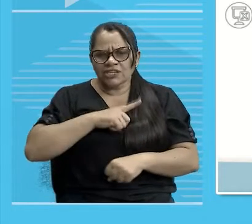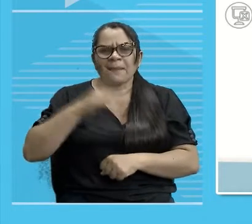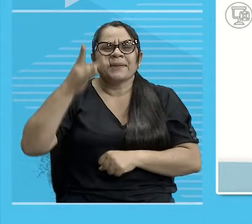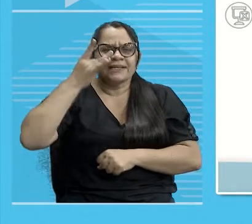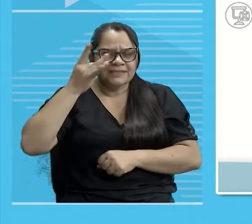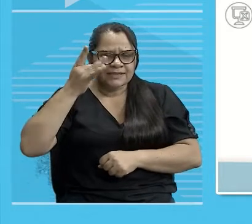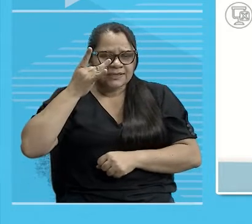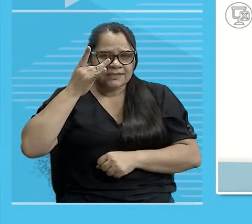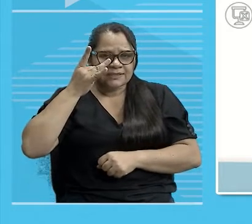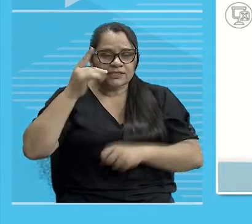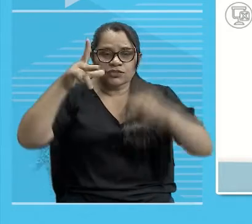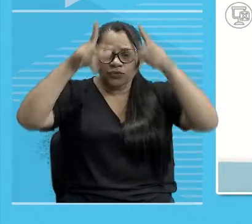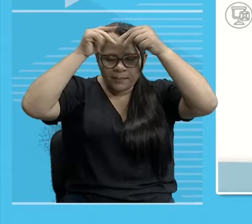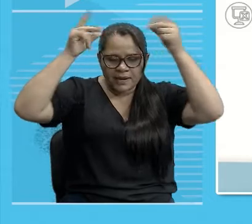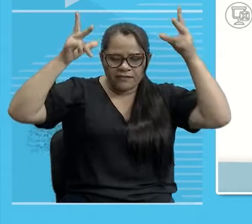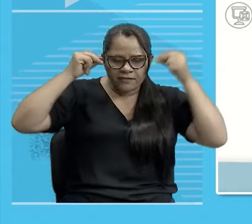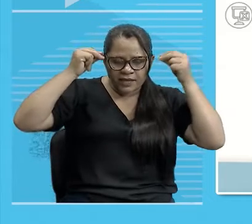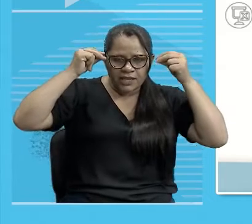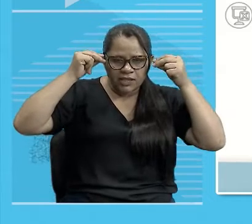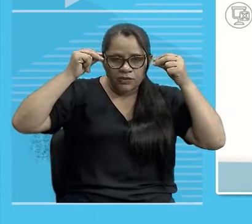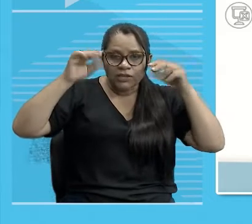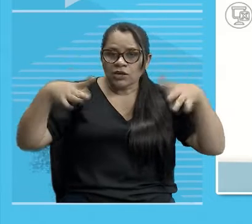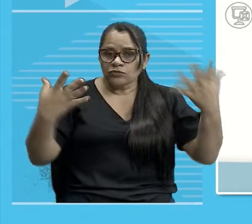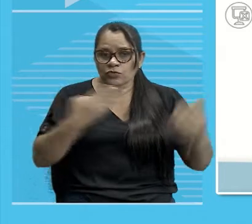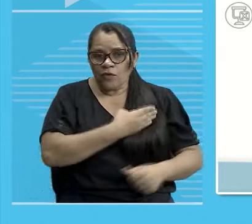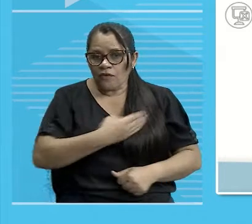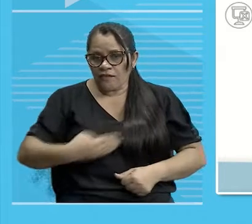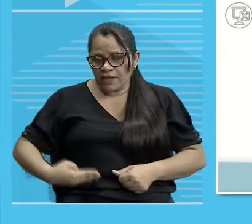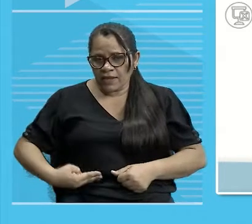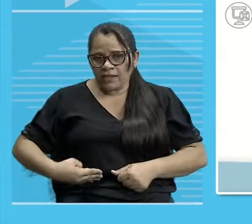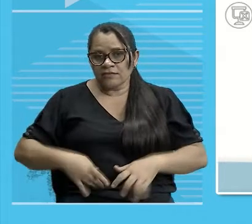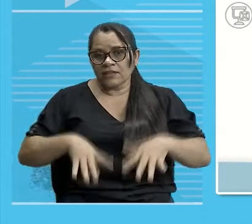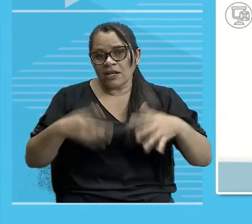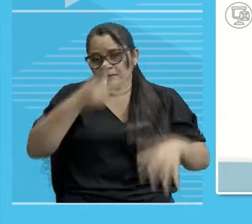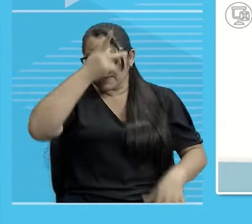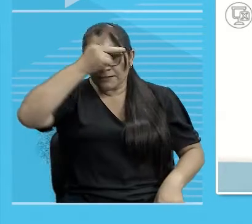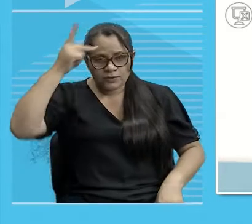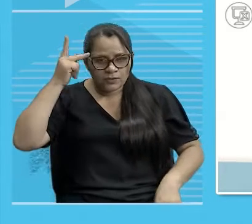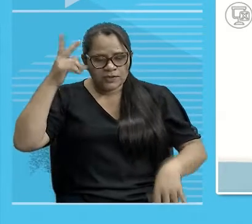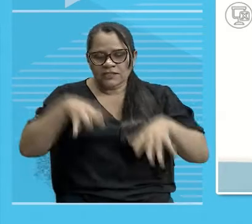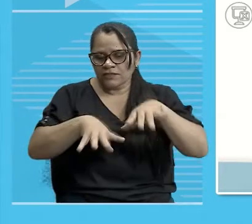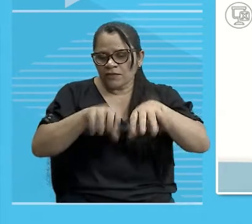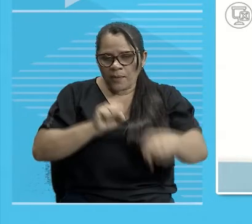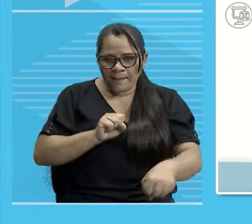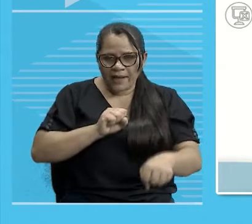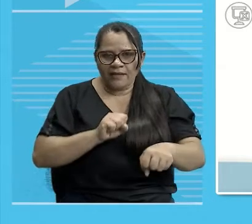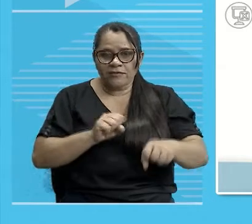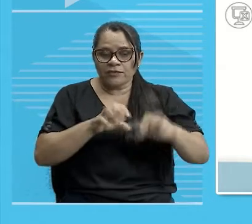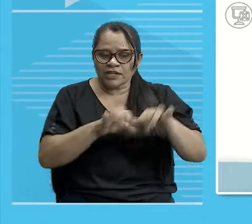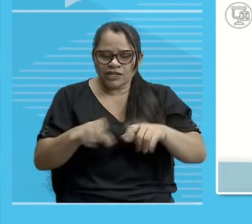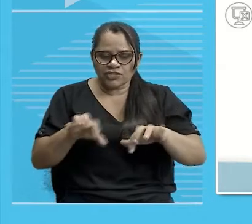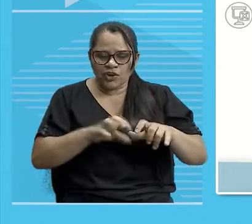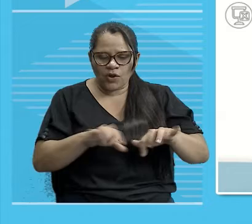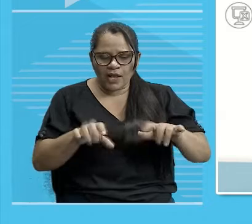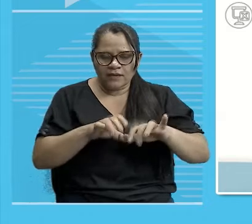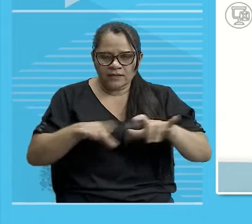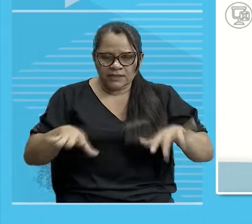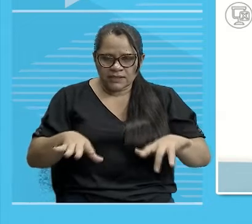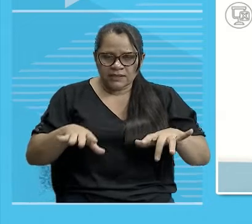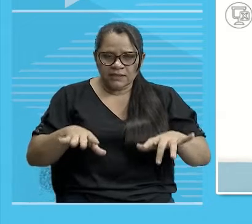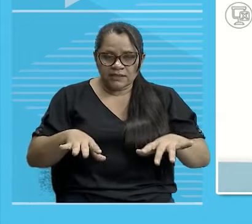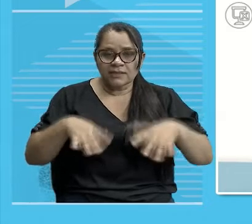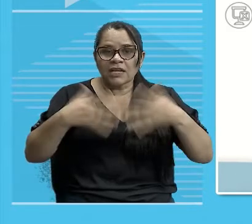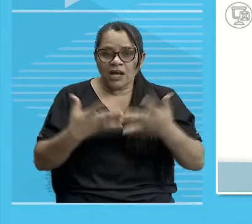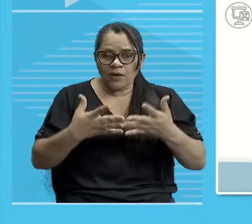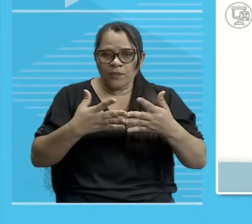de autoridades da cidade as pessoas que se formavam em datilografia elas colocavam diploma